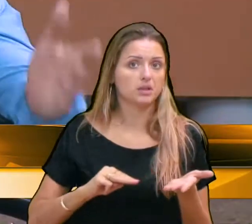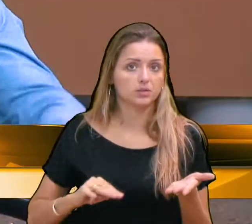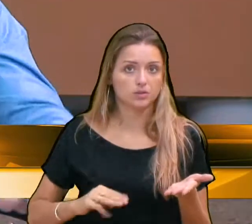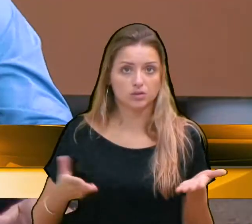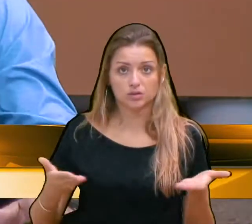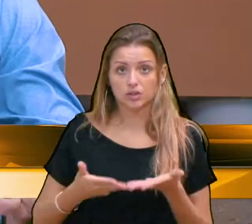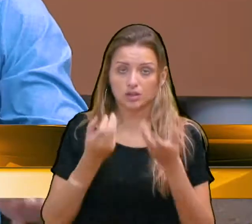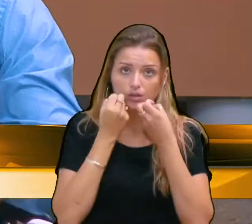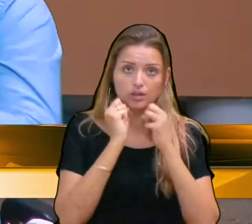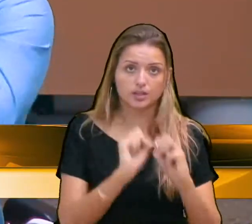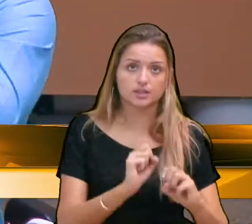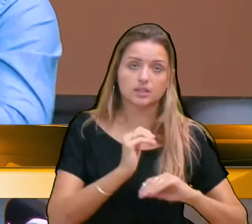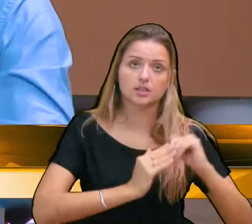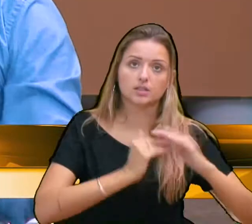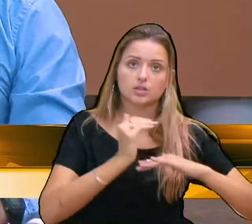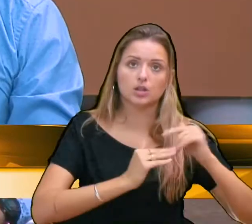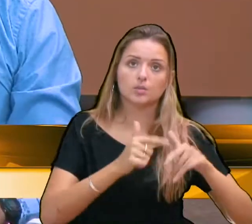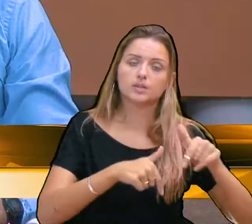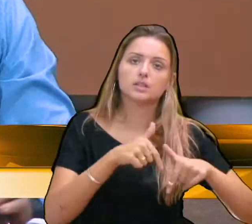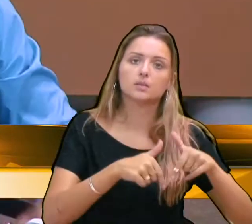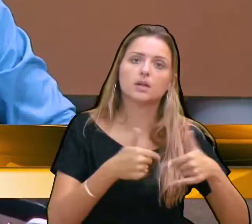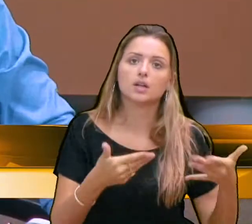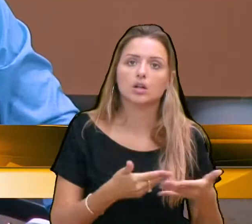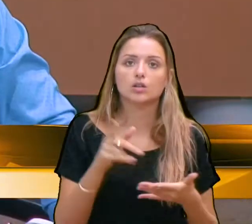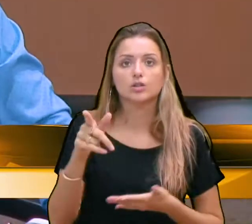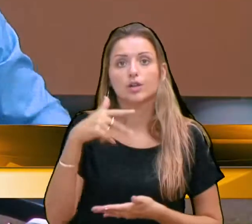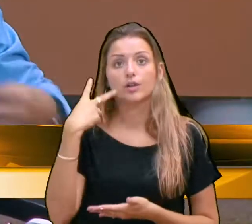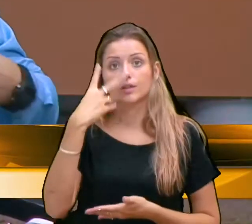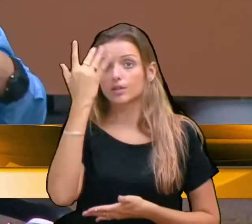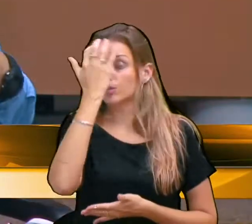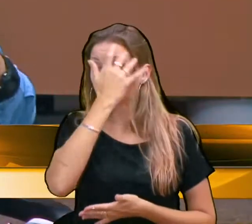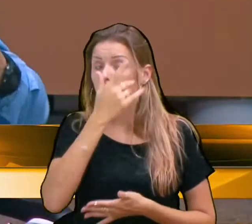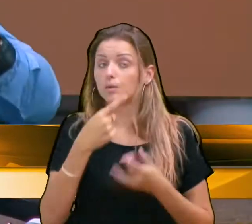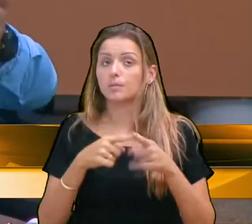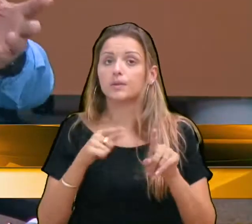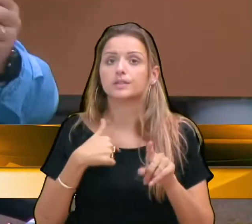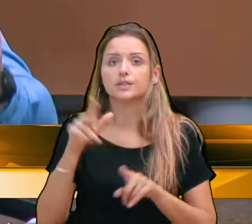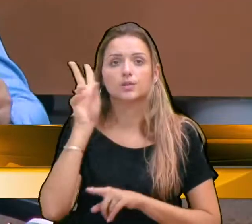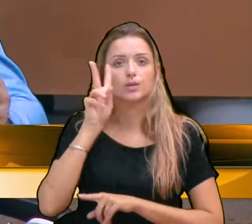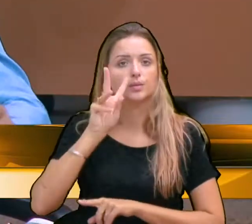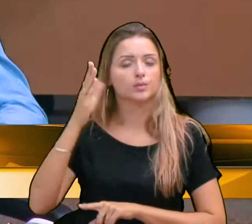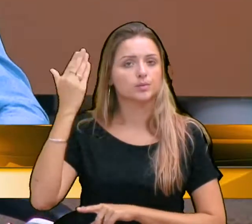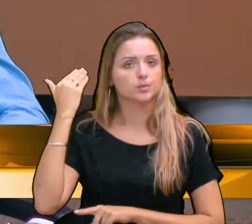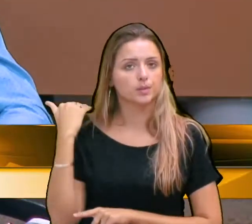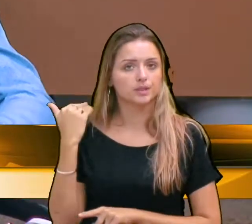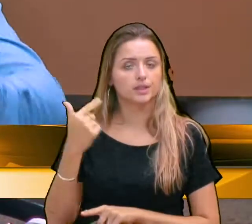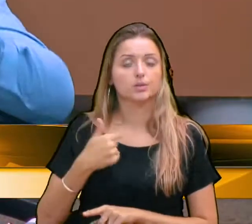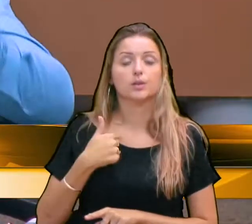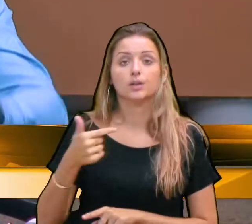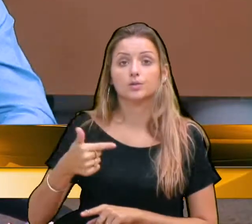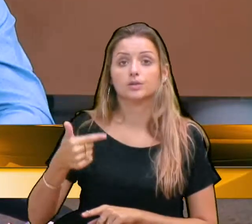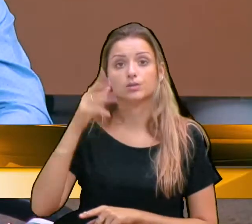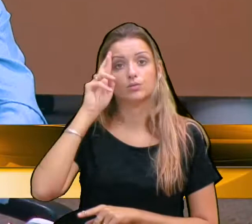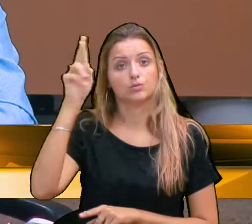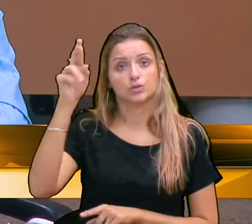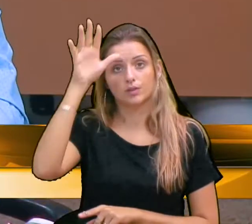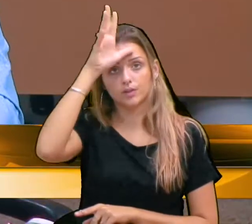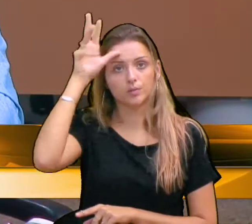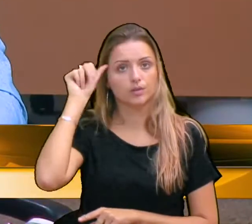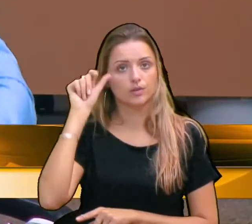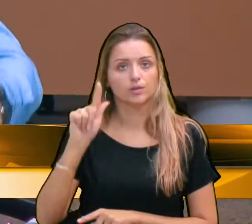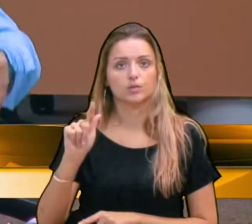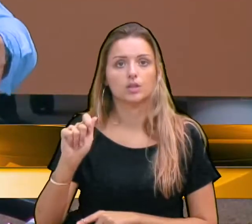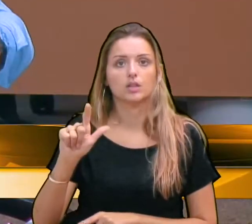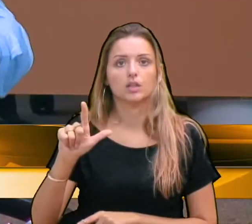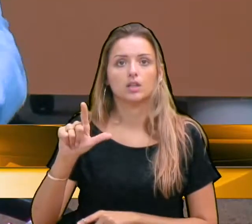a Secretaria de Obra trabalha, vereadora Diló. Mas eu lembro muito bem que nós, como seu prefeito, todos os